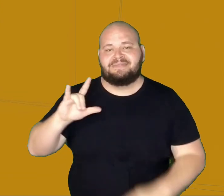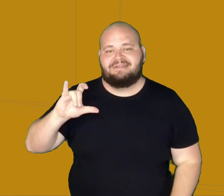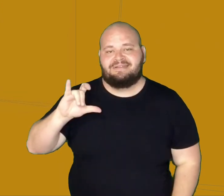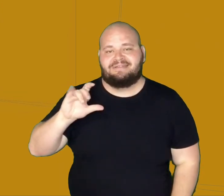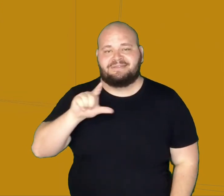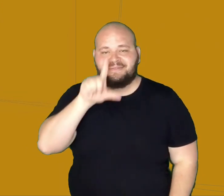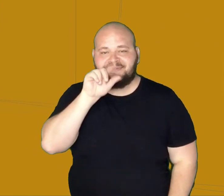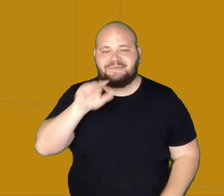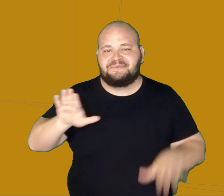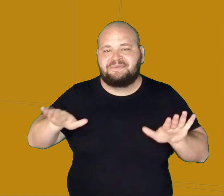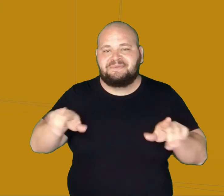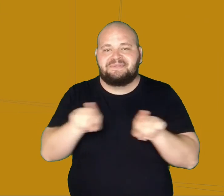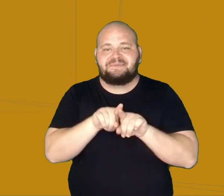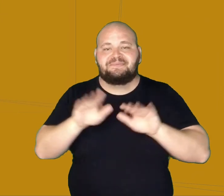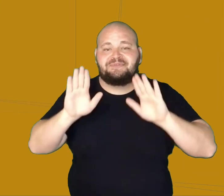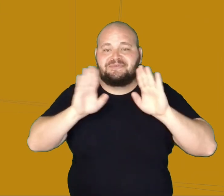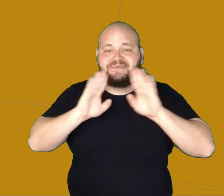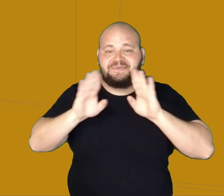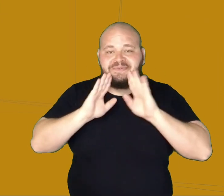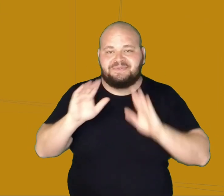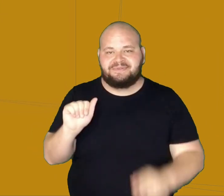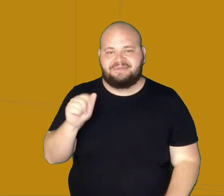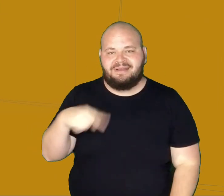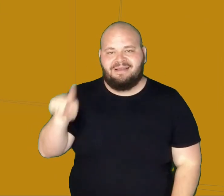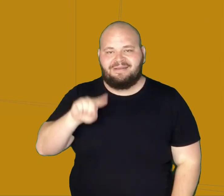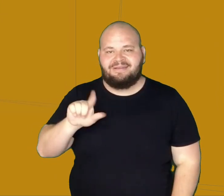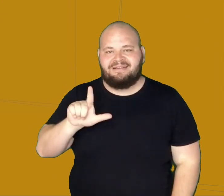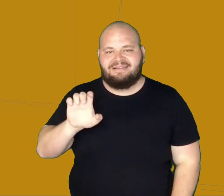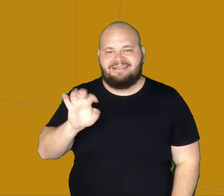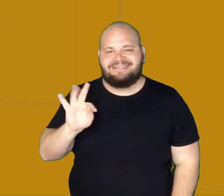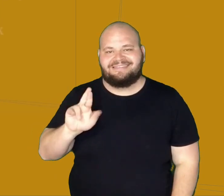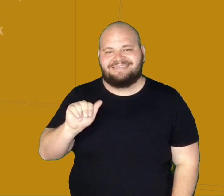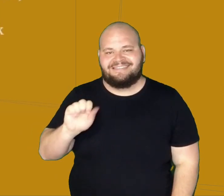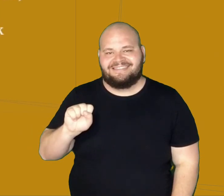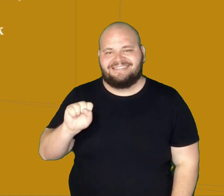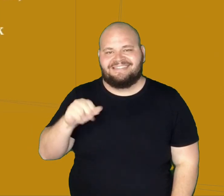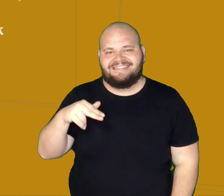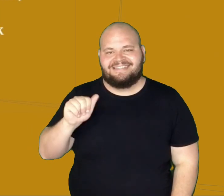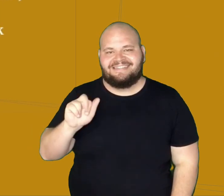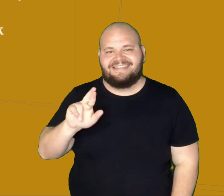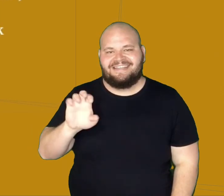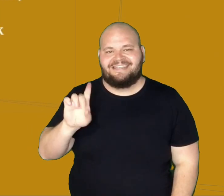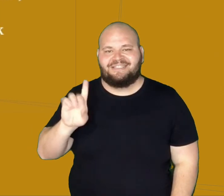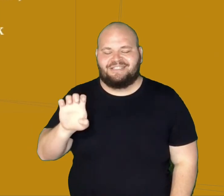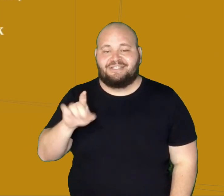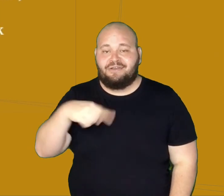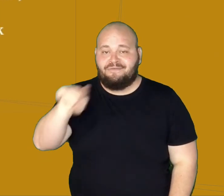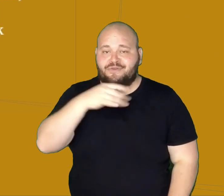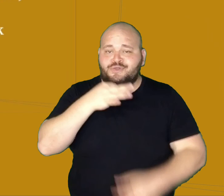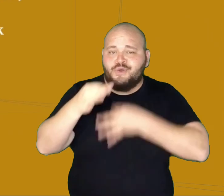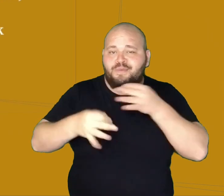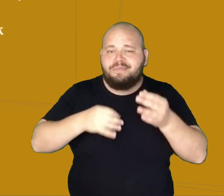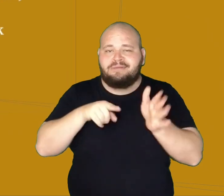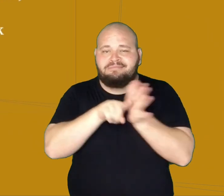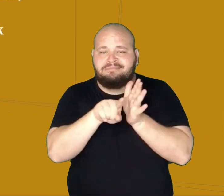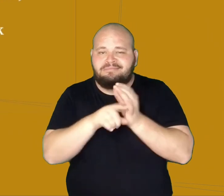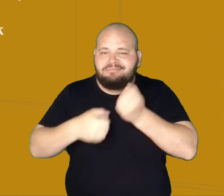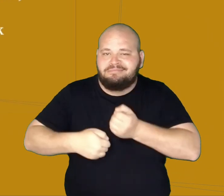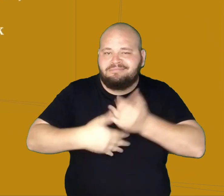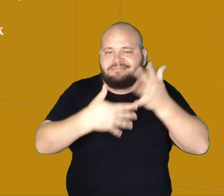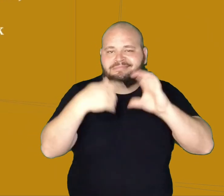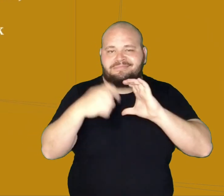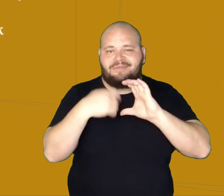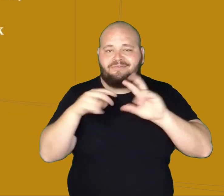Instagram, no Twitter e no Facebook, pelo @Letras na Rede. Deixe nos comentários as suas dúvidas